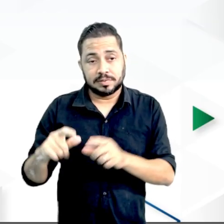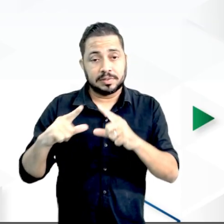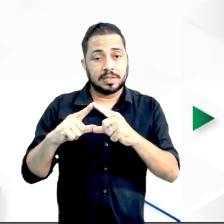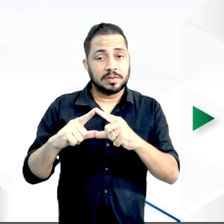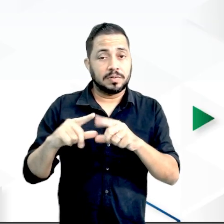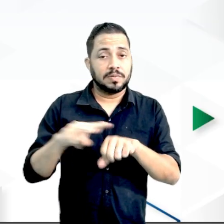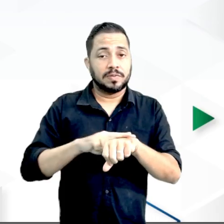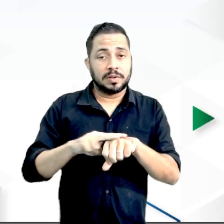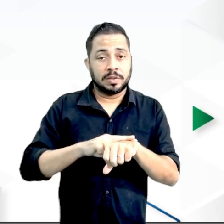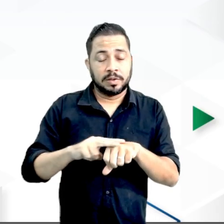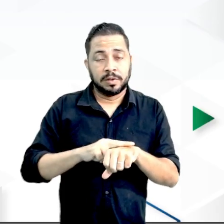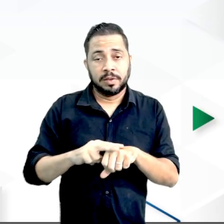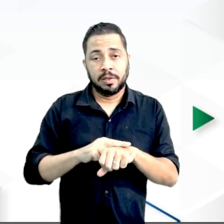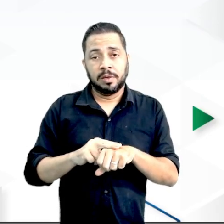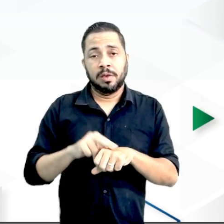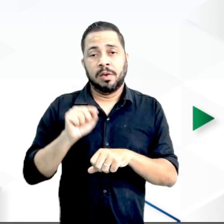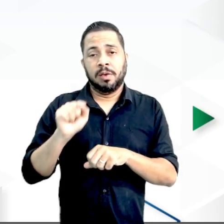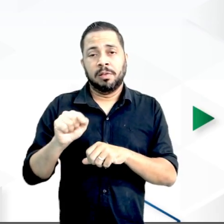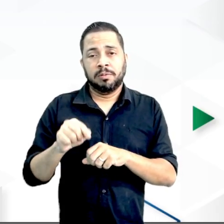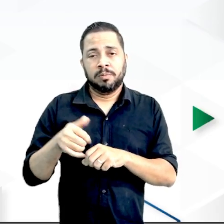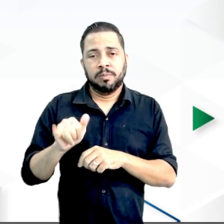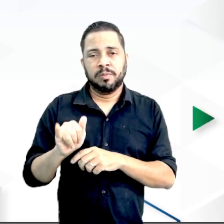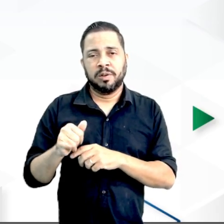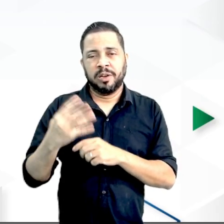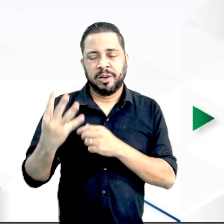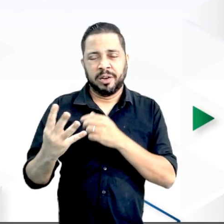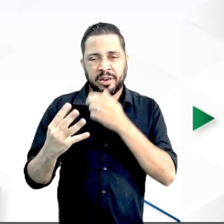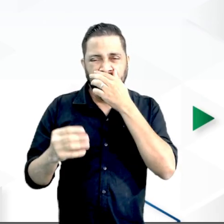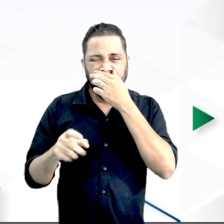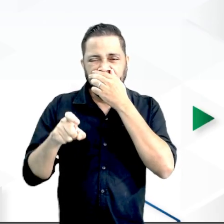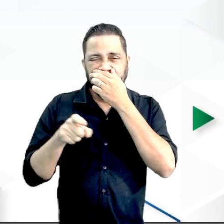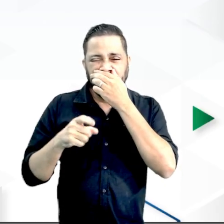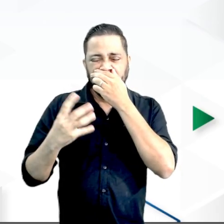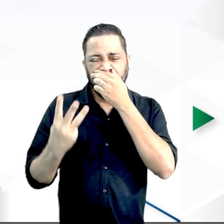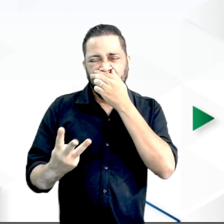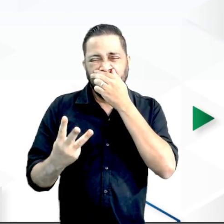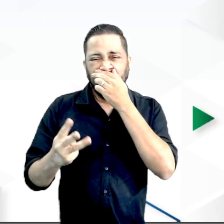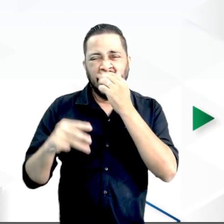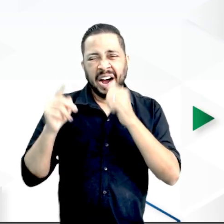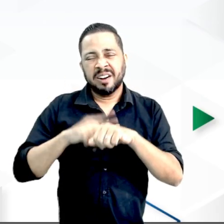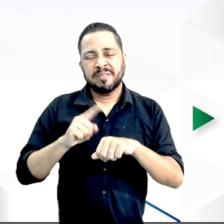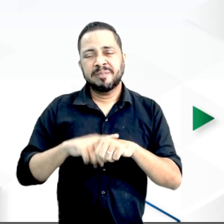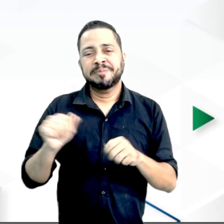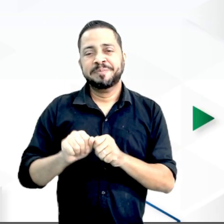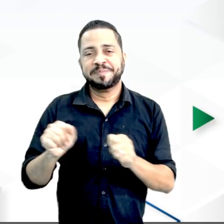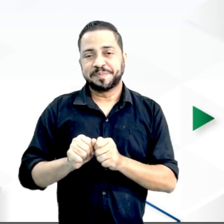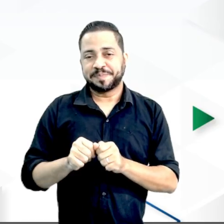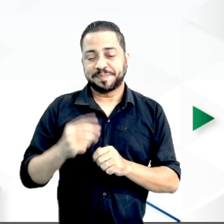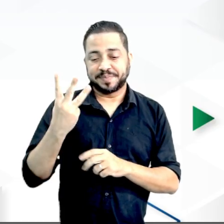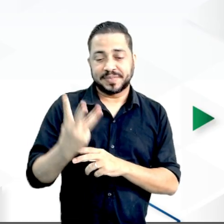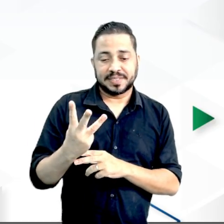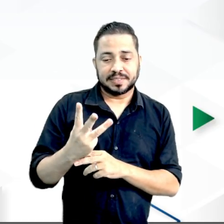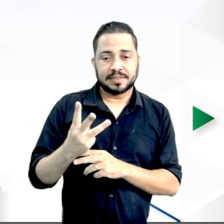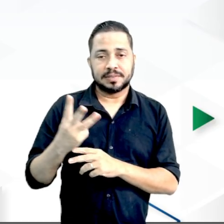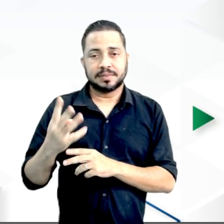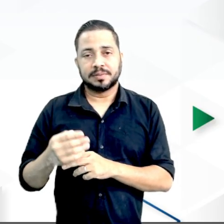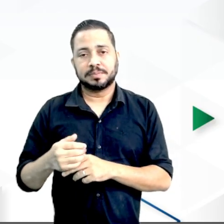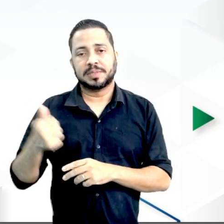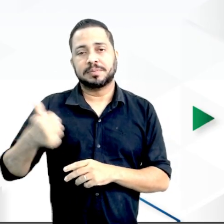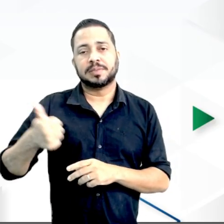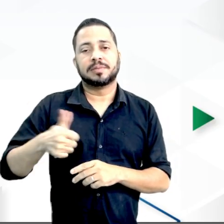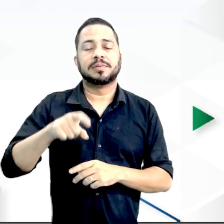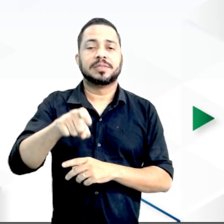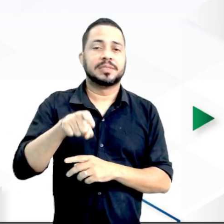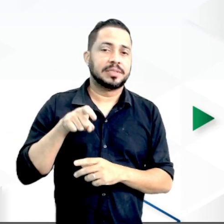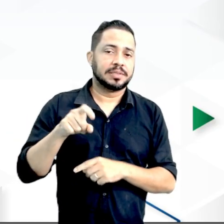Que está no ponto Y4 e no ponto X3. Na ordem a gente fala assim, tá? 3, 4, primeiro